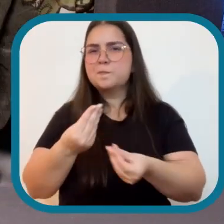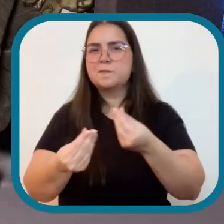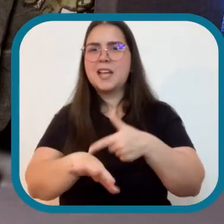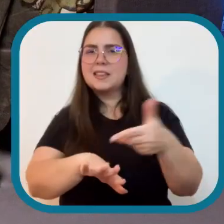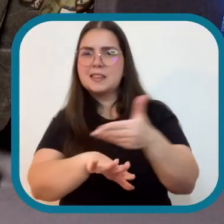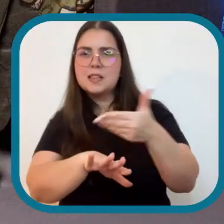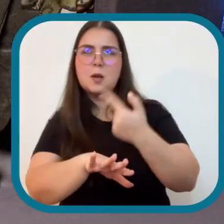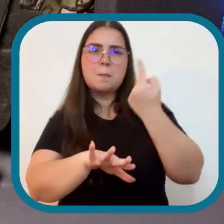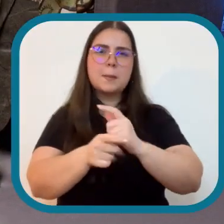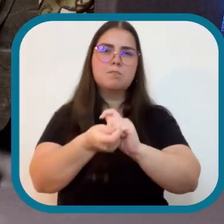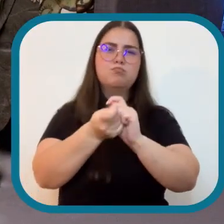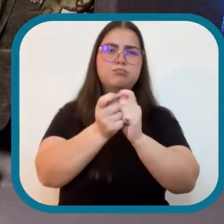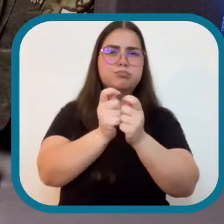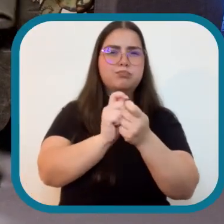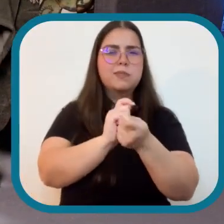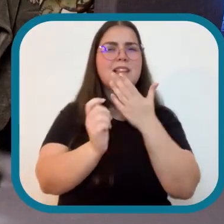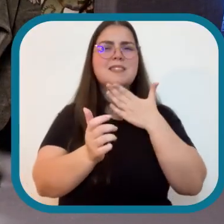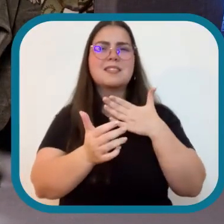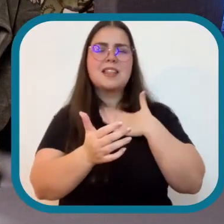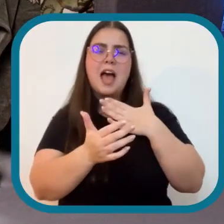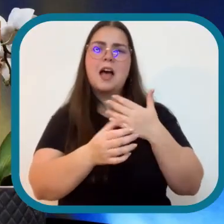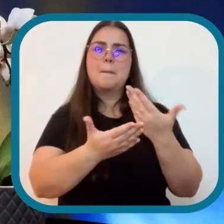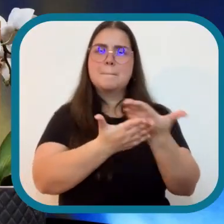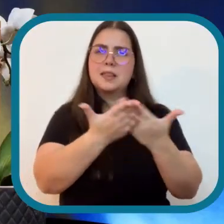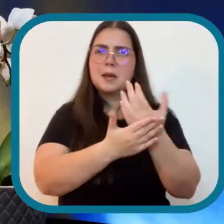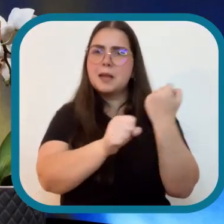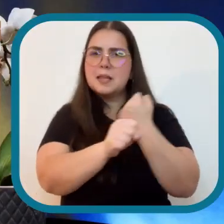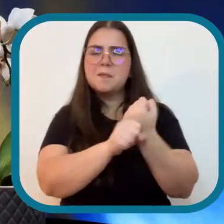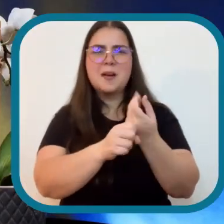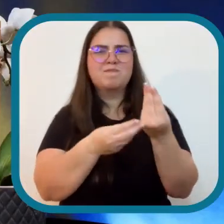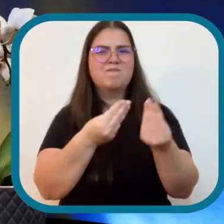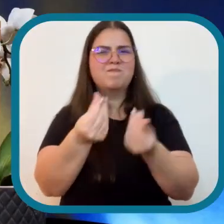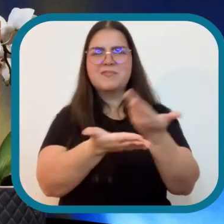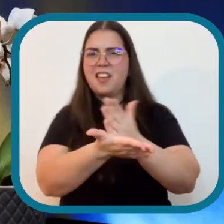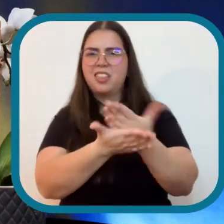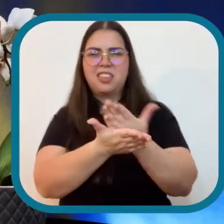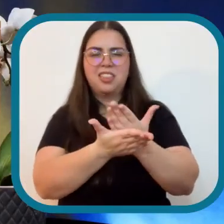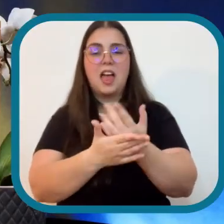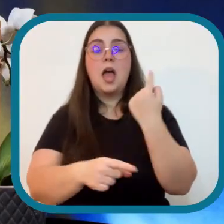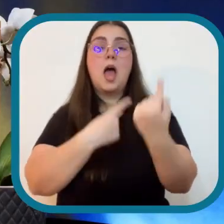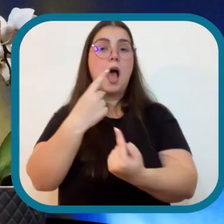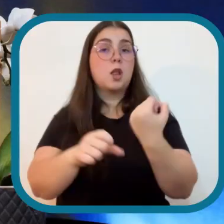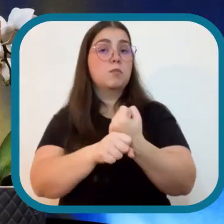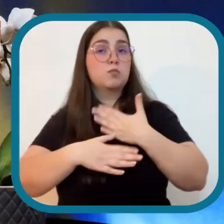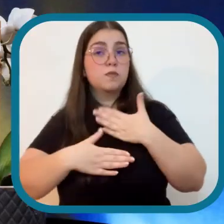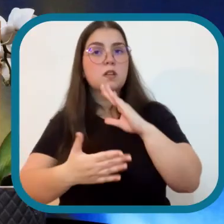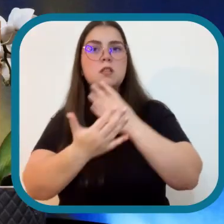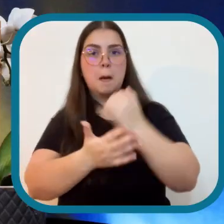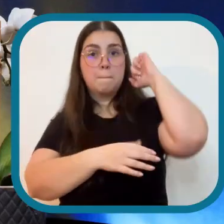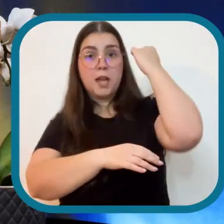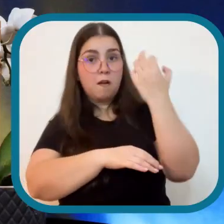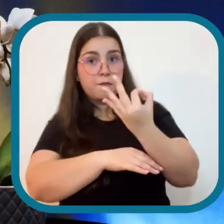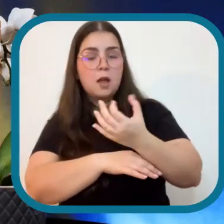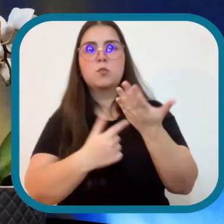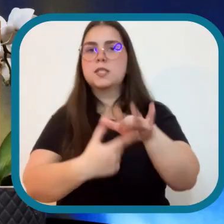há períodos de adaptação que podem ser extremamente desconfortáveis para o mercado de trabalho. Há profissões que vão estar ameaçadas,